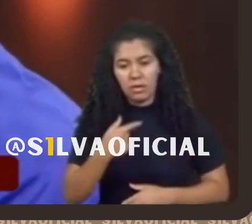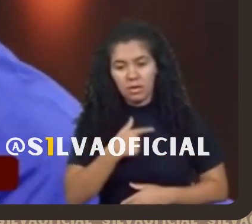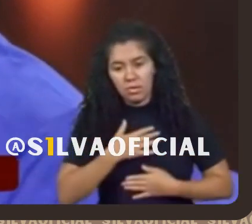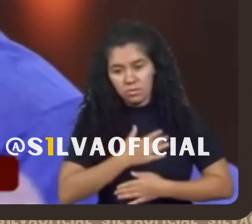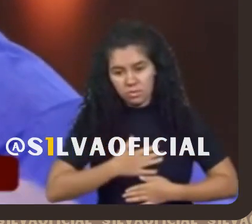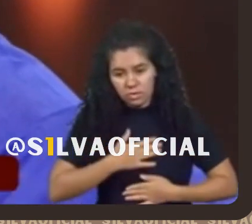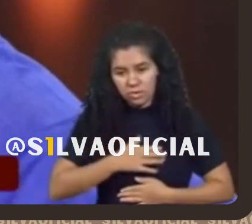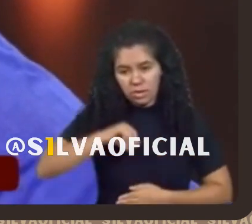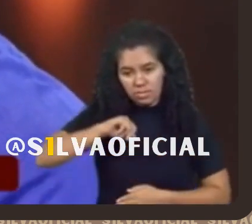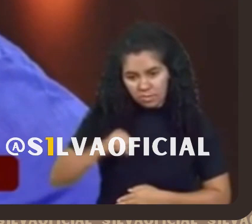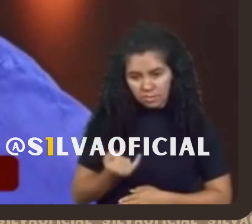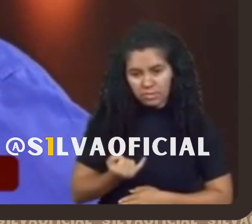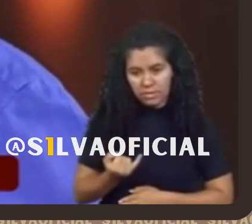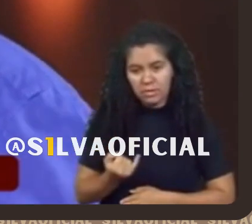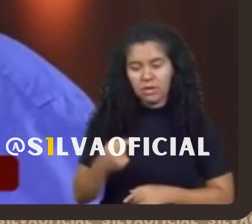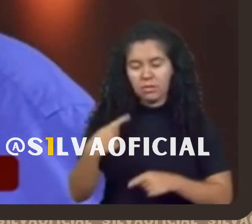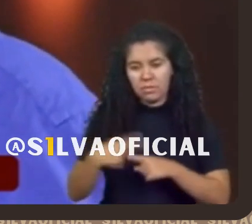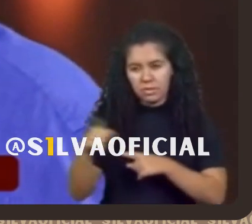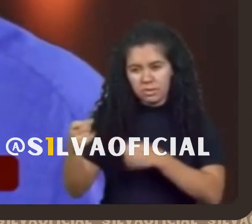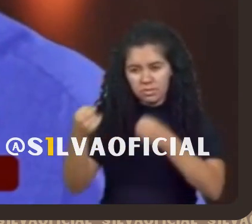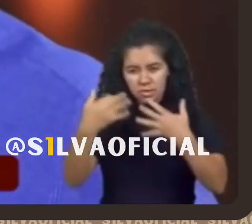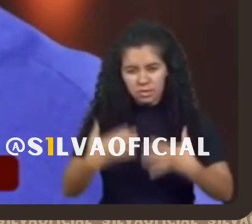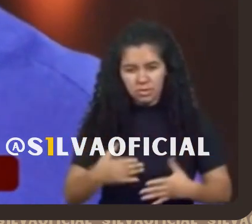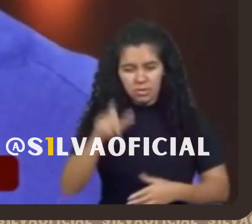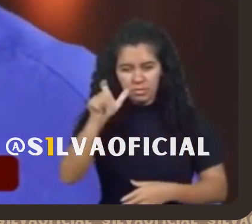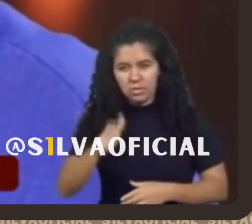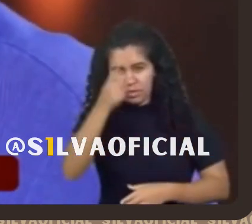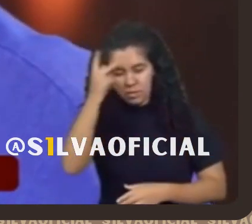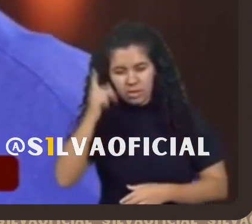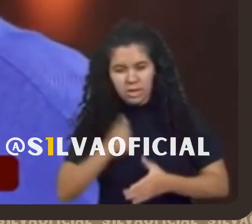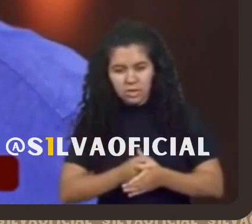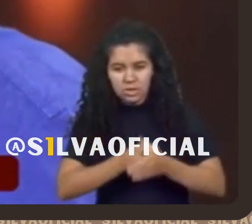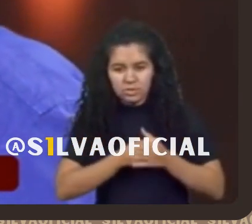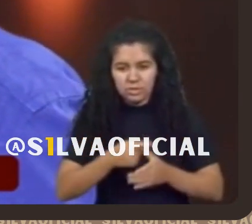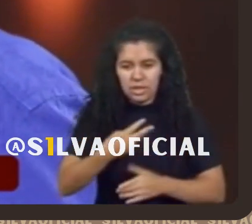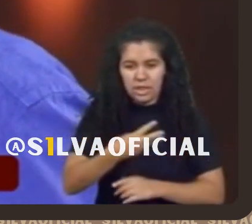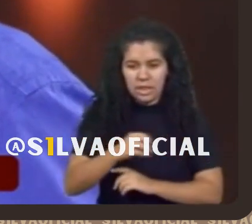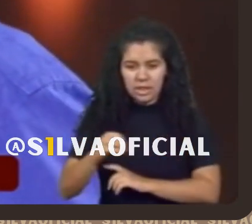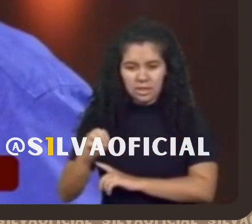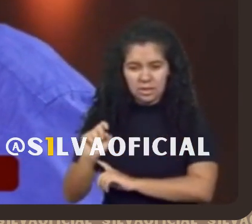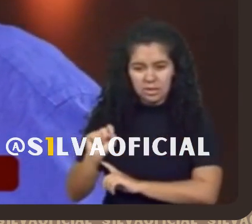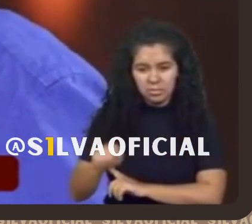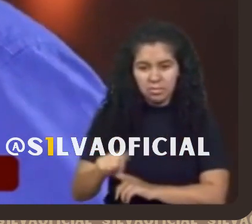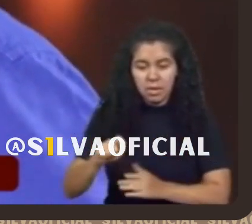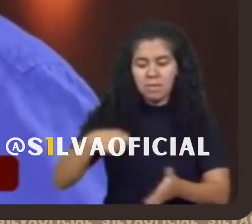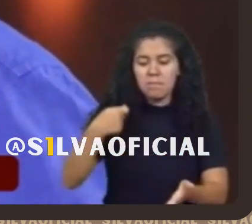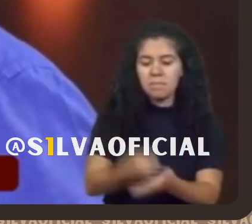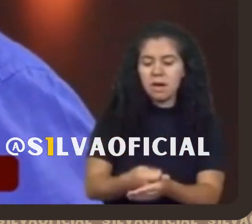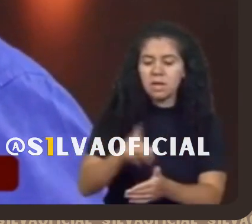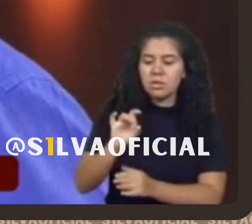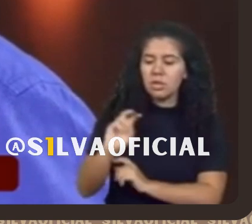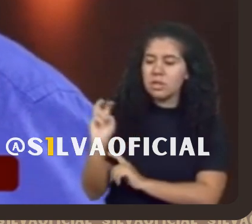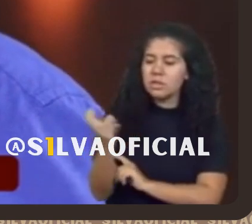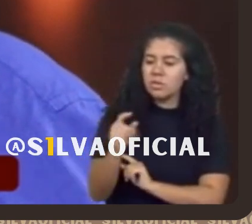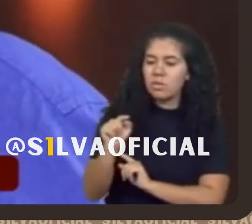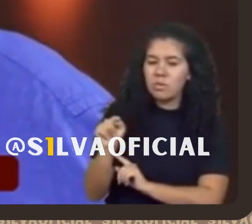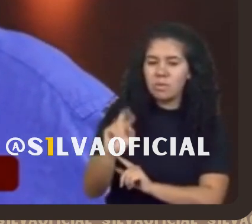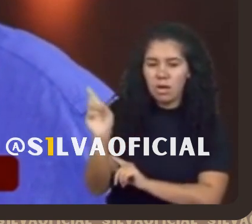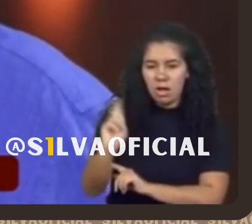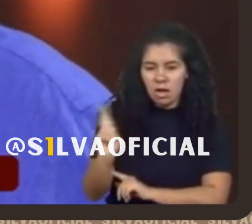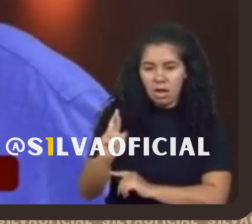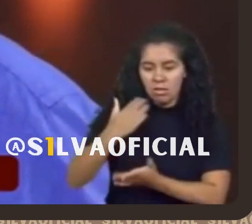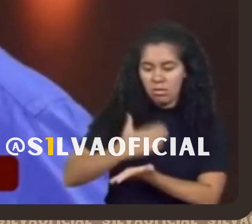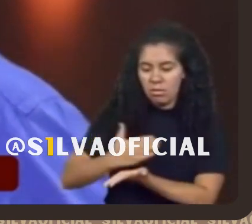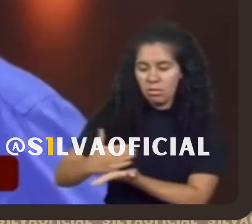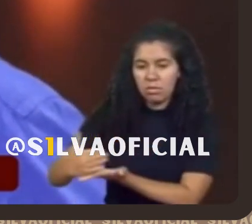de uma pessoa que deve 300 e vai poder pagar sabe 5.000 e em em 150 meses ou seja